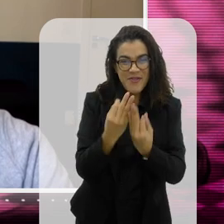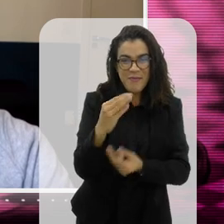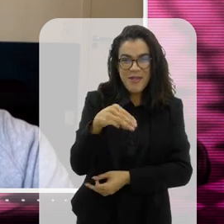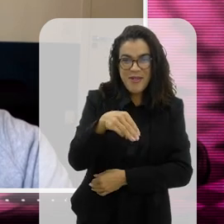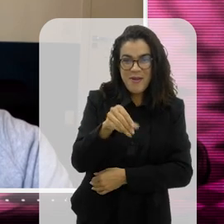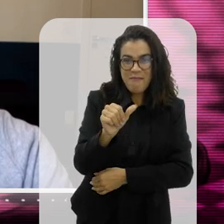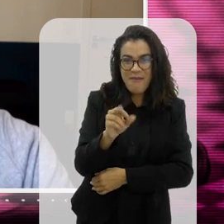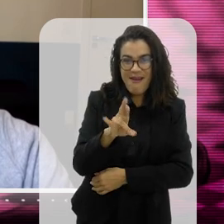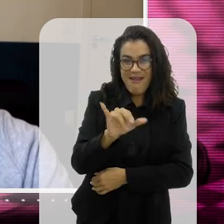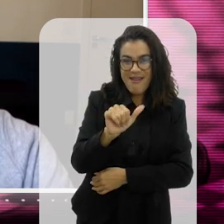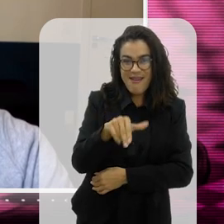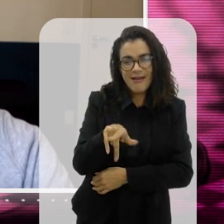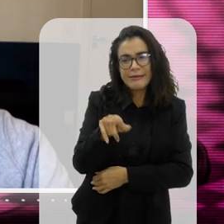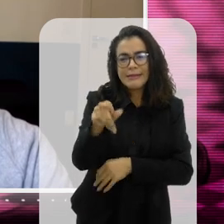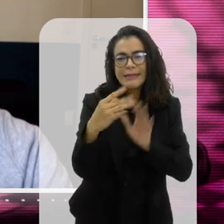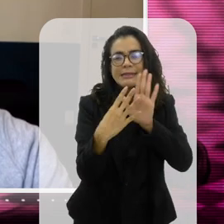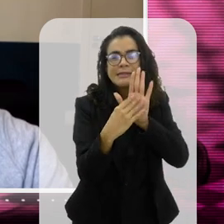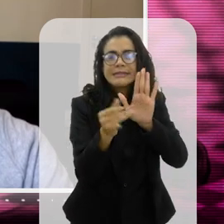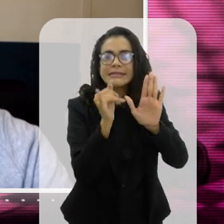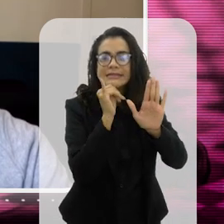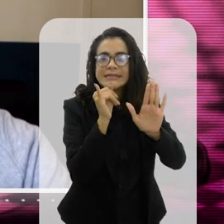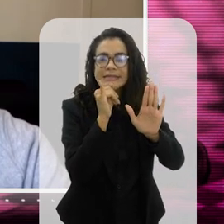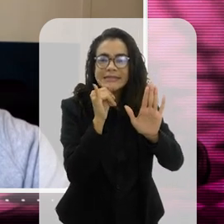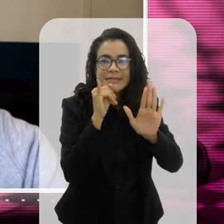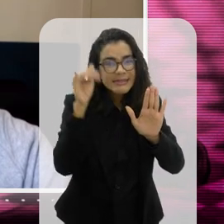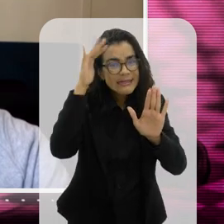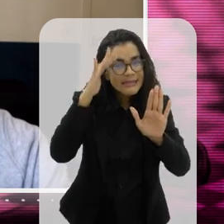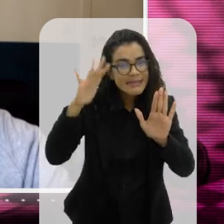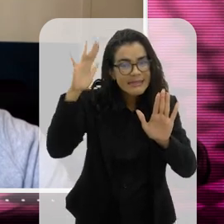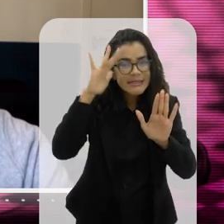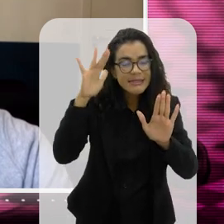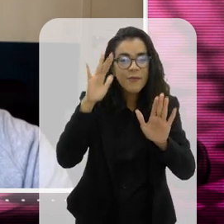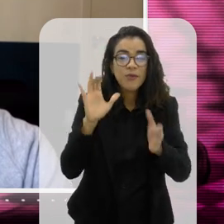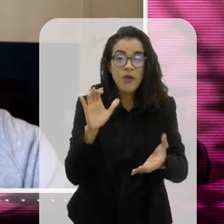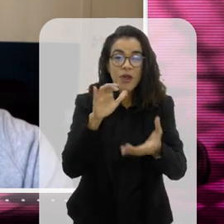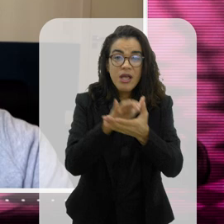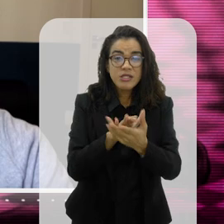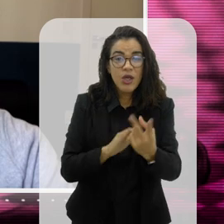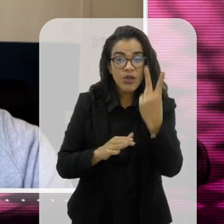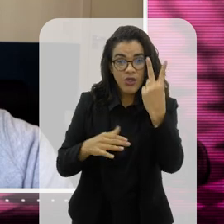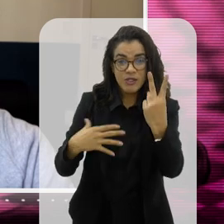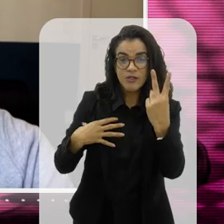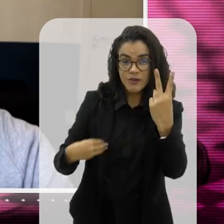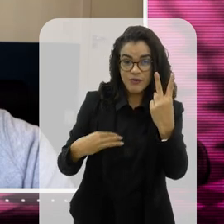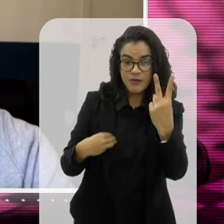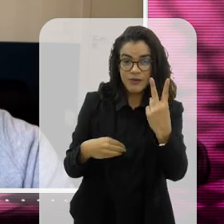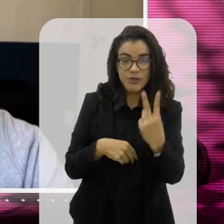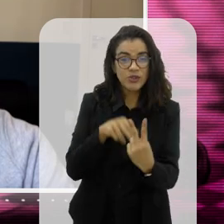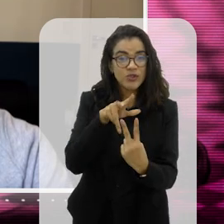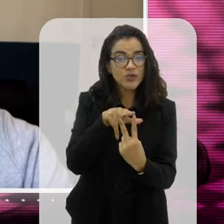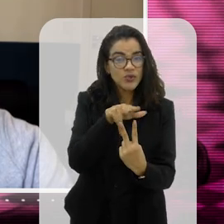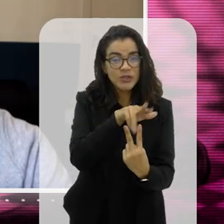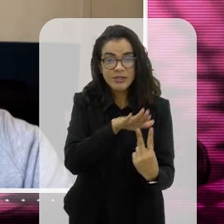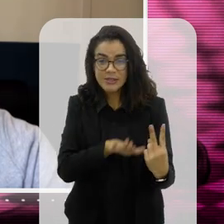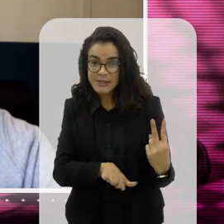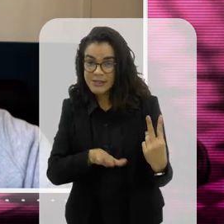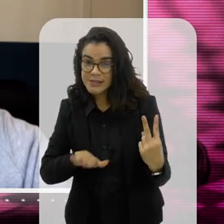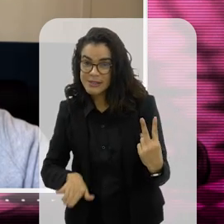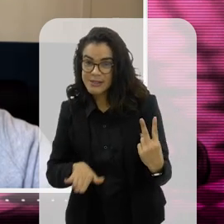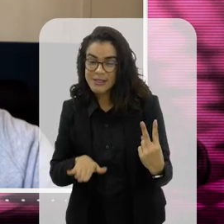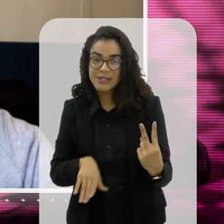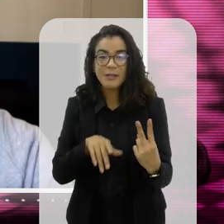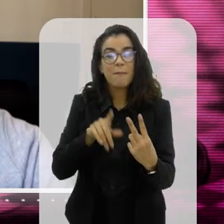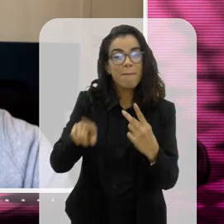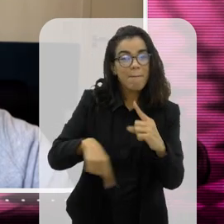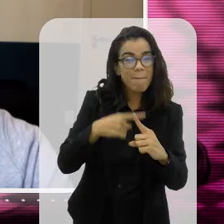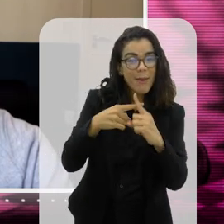Mariana, né, digamos, vou usar o exemplo, né, a hipótese do exemplo de um casal com dois filhos. São duas crianças